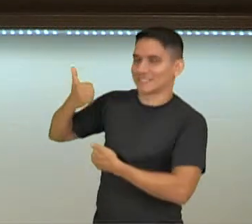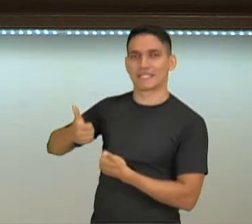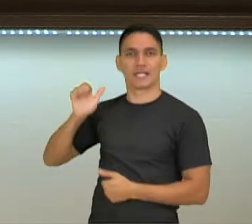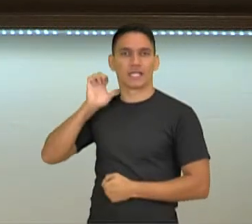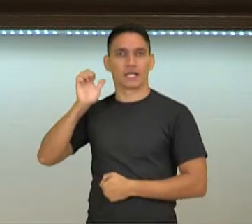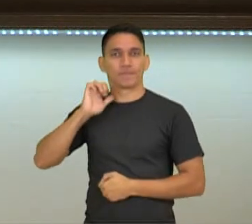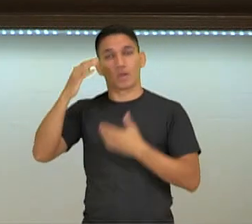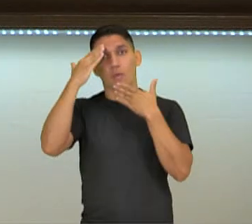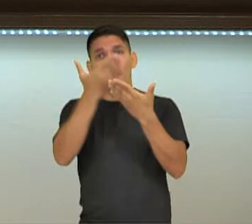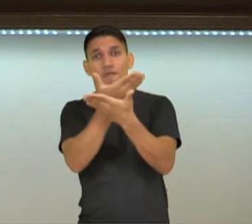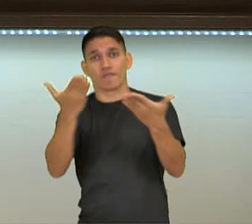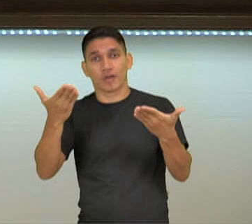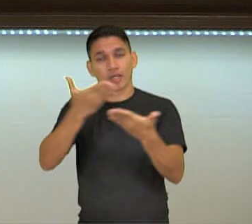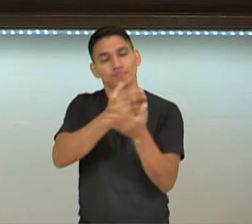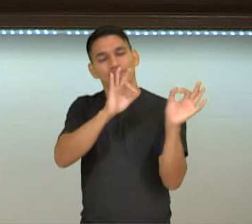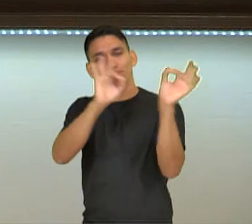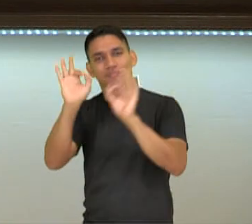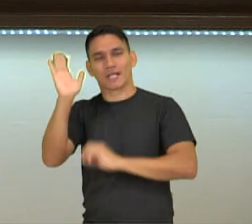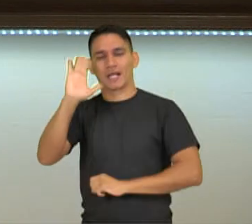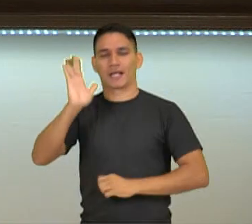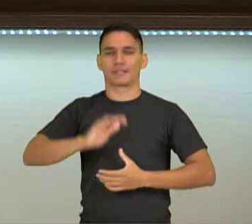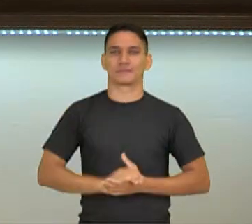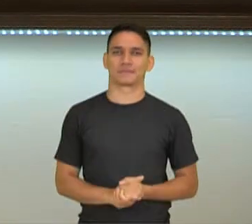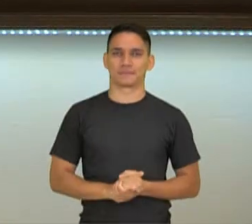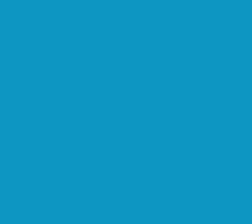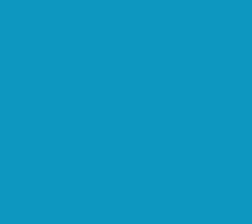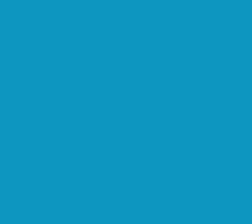Obrigada a vocês pela presença e até a próxima.